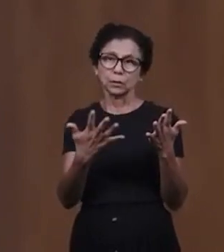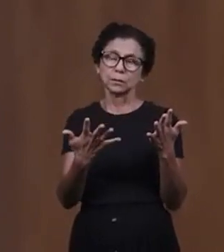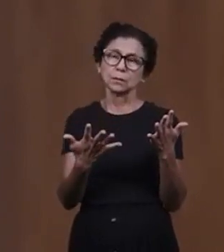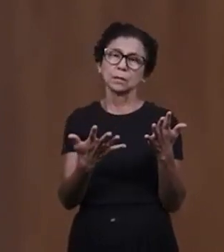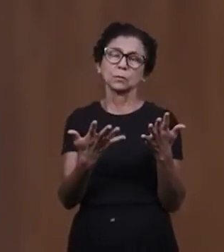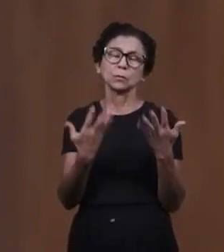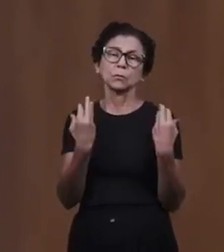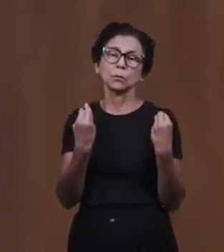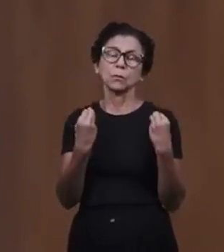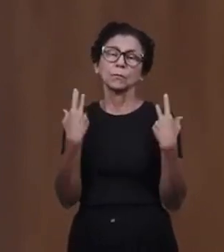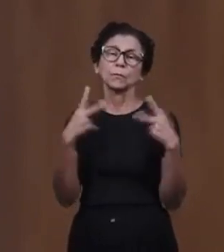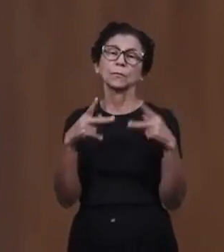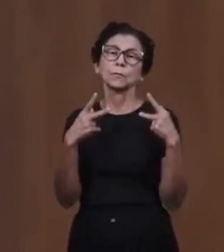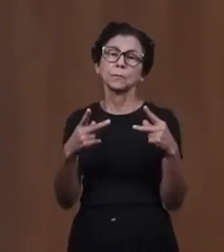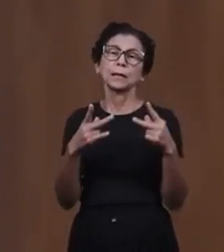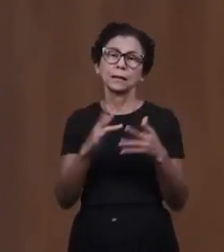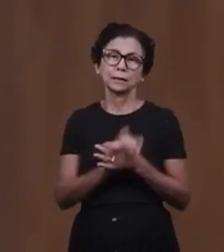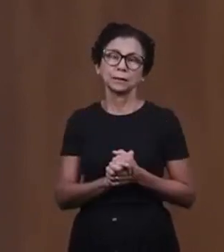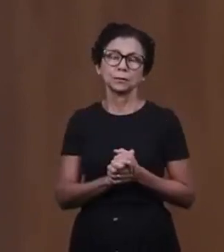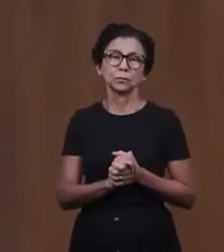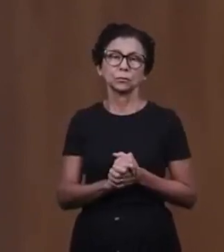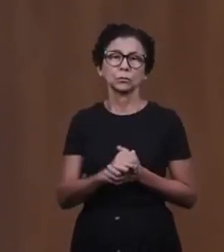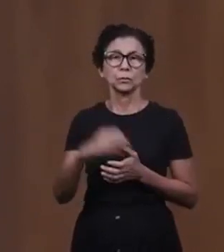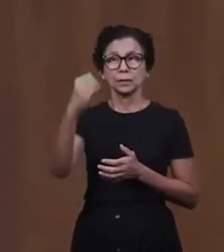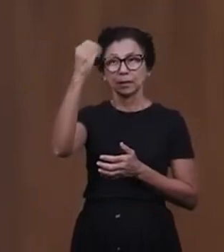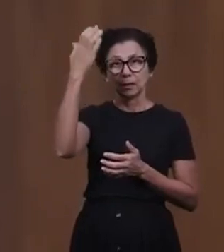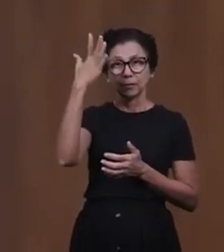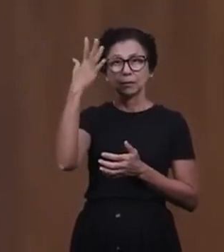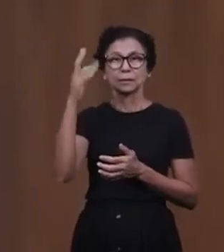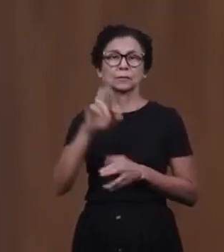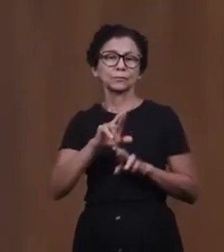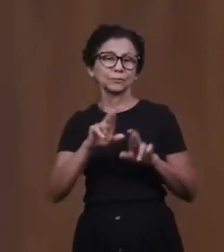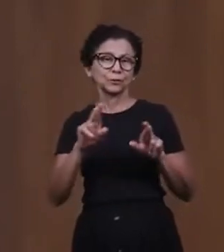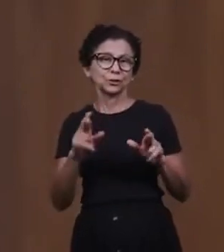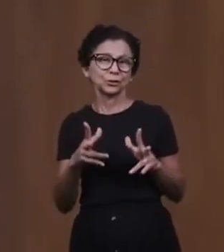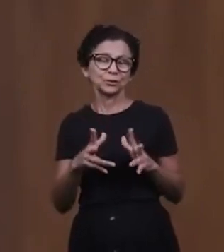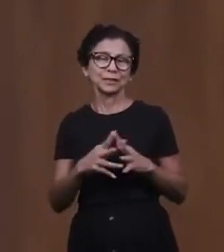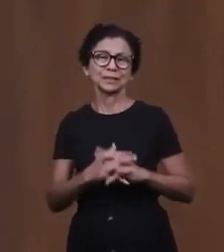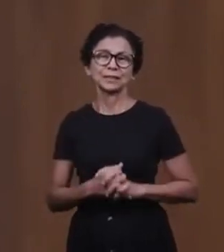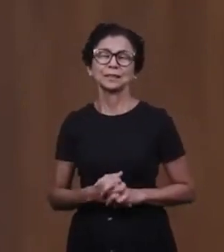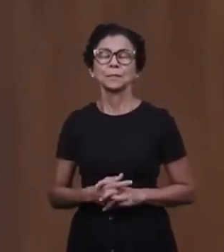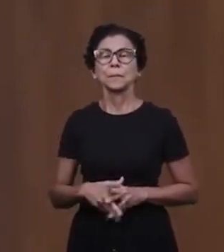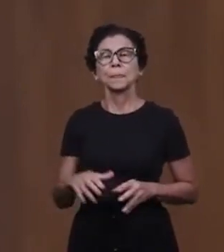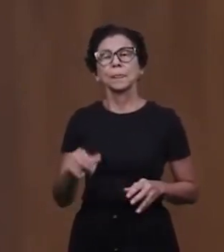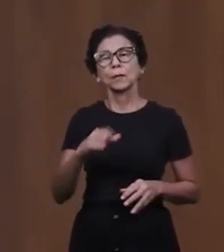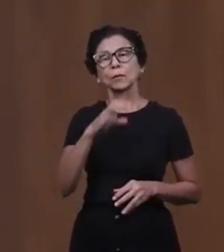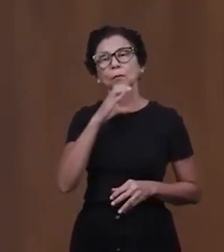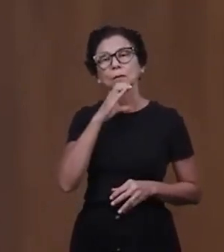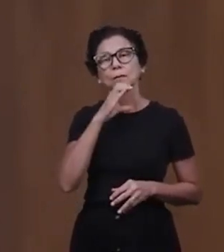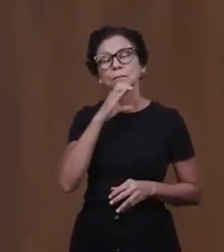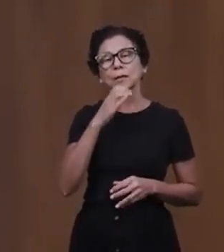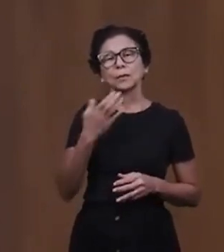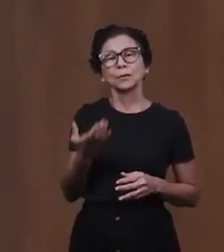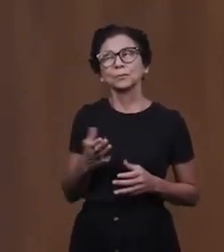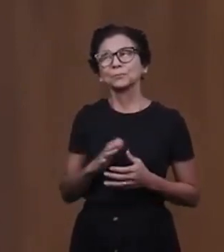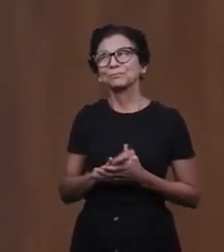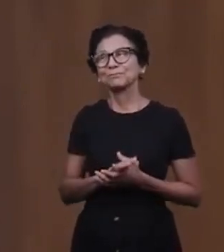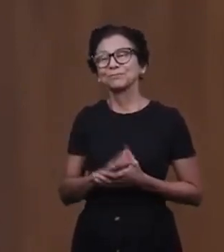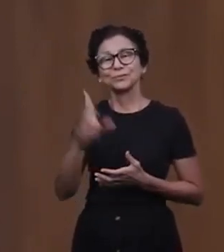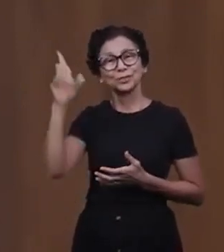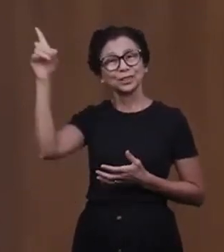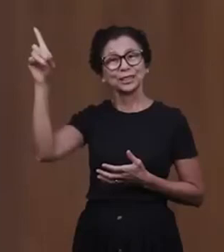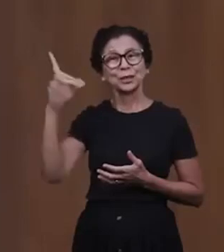desse elemento, que é a ciência, que é o conhecimento do que Deus tem preparado para nós. E todo mundo quer saber o